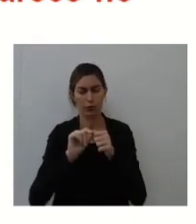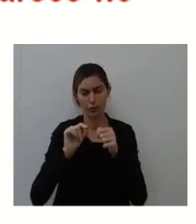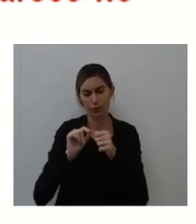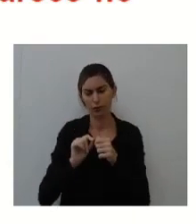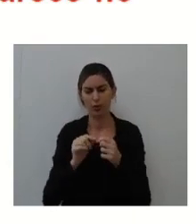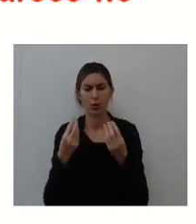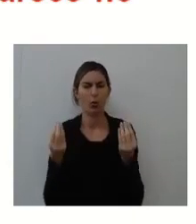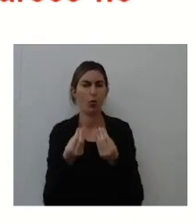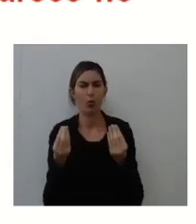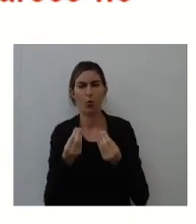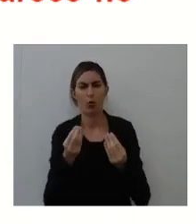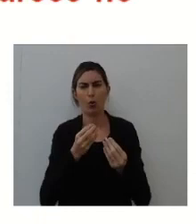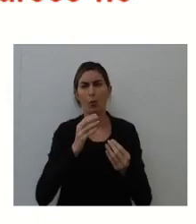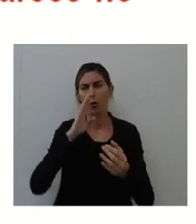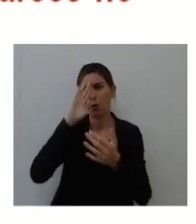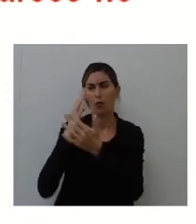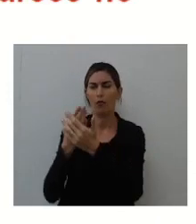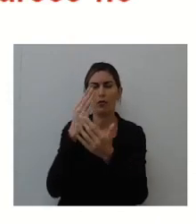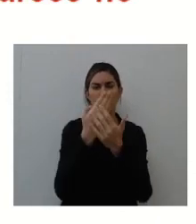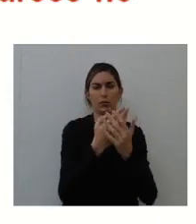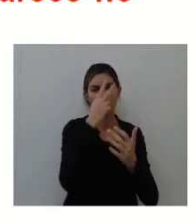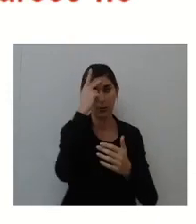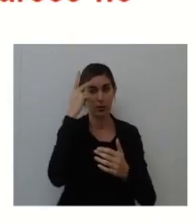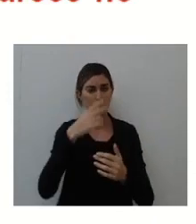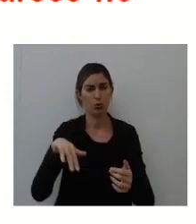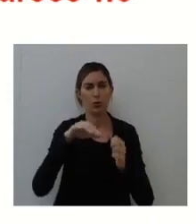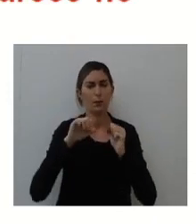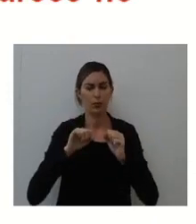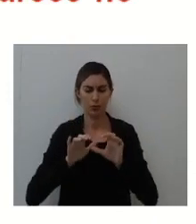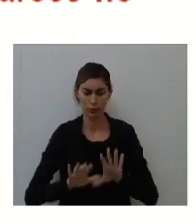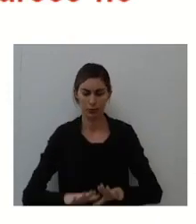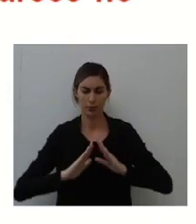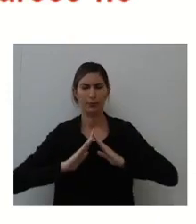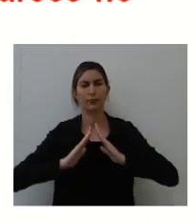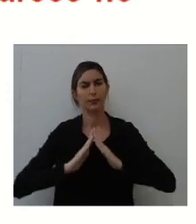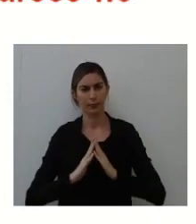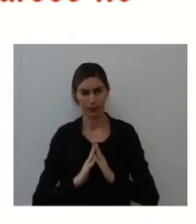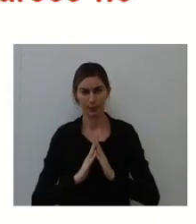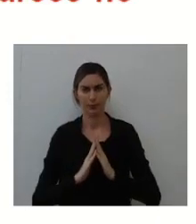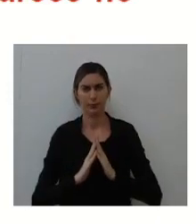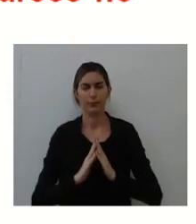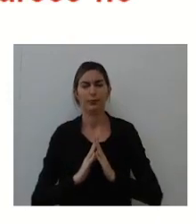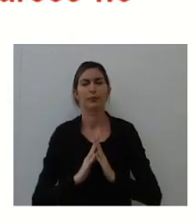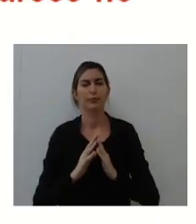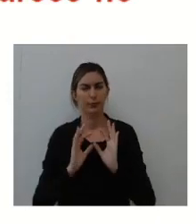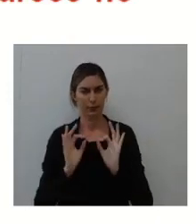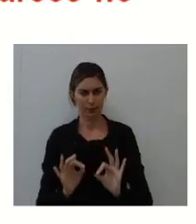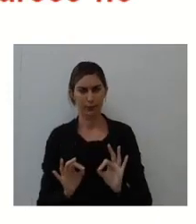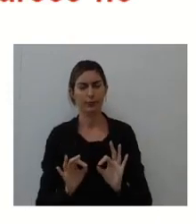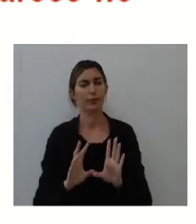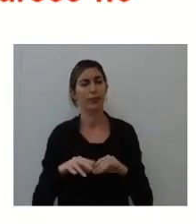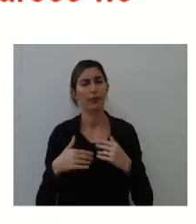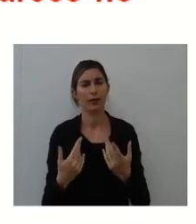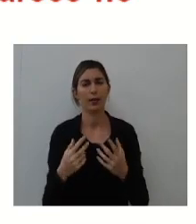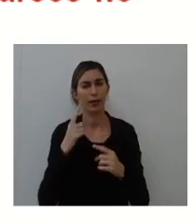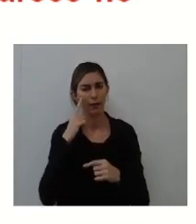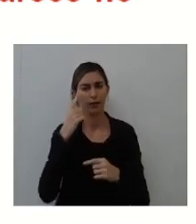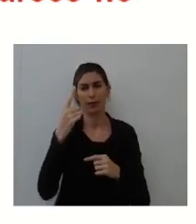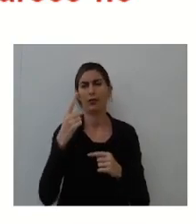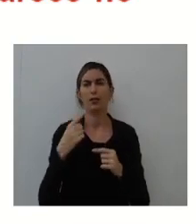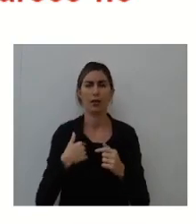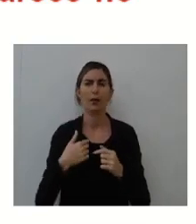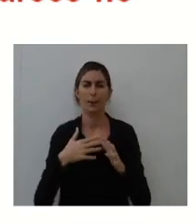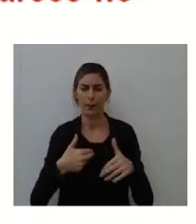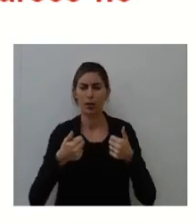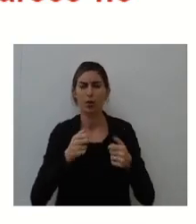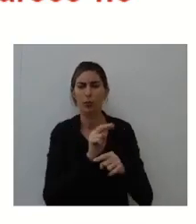produzido para convencer as pessoas que podem ficar em casa, certo? Pois essa ainda é a forma mais